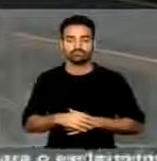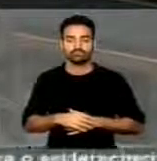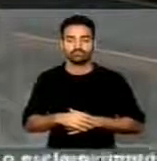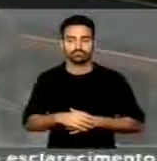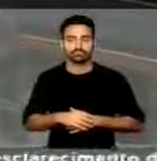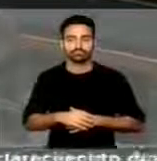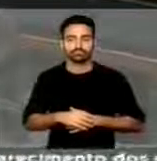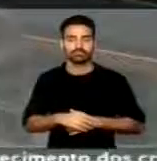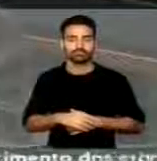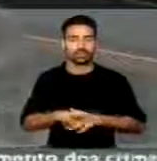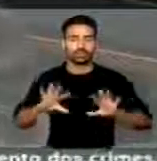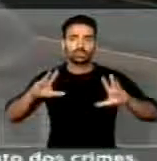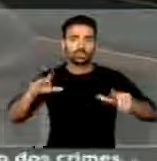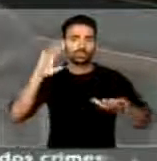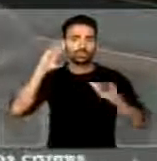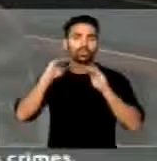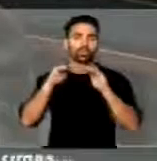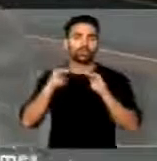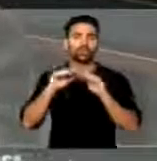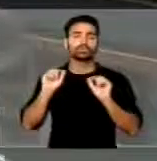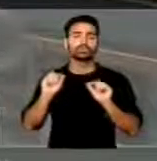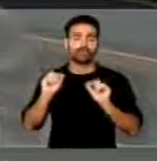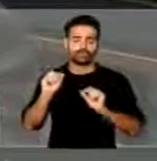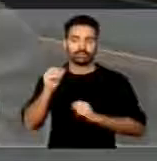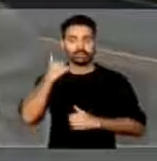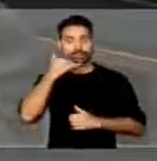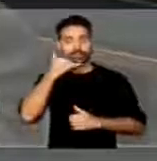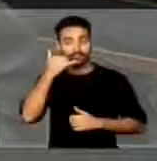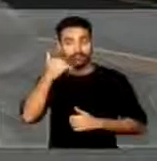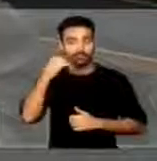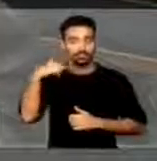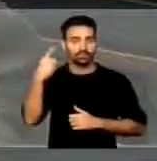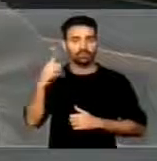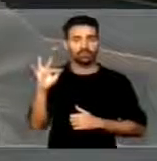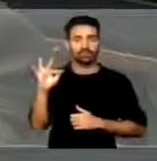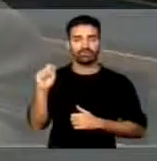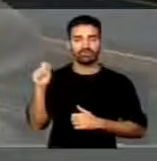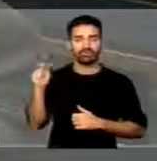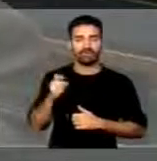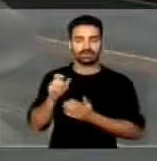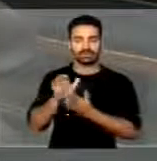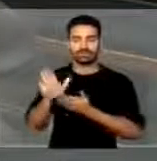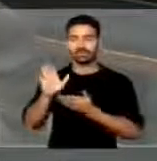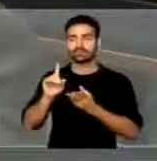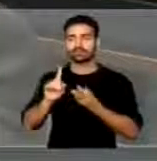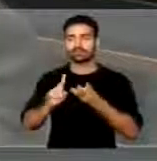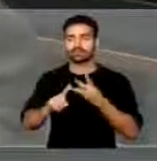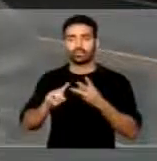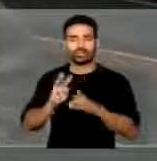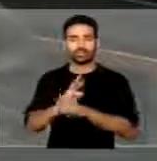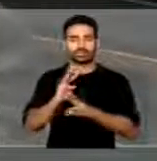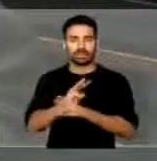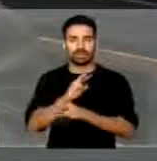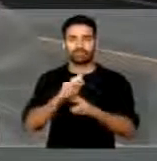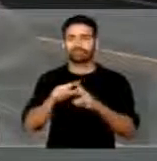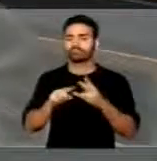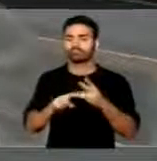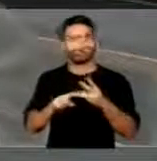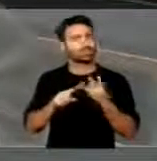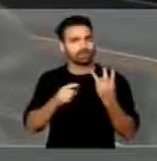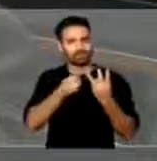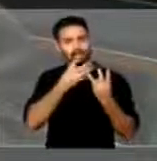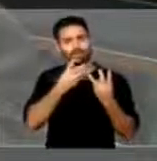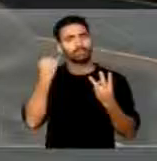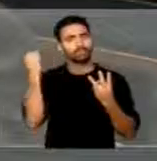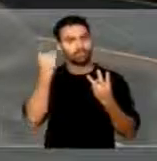Eu entendo, e acho que todos concordam, que o telefone, depois o fax, o WhatsApp, foram invenções muito